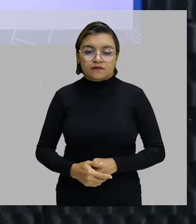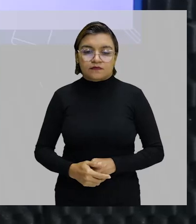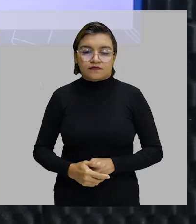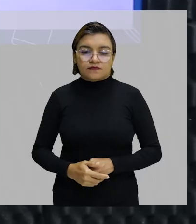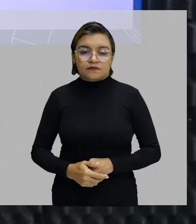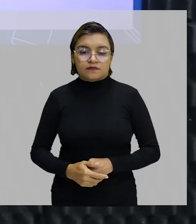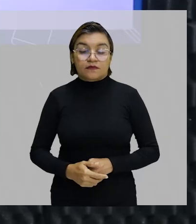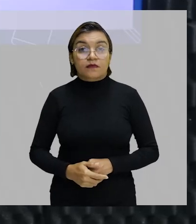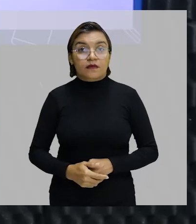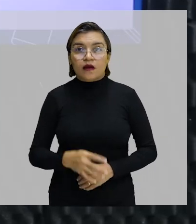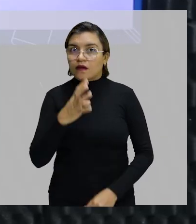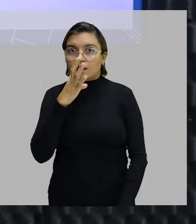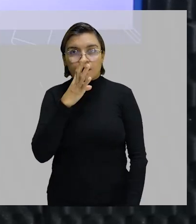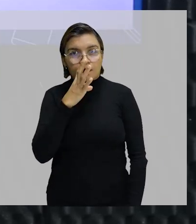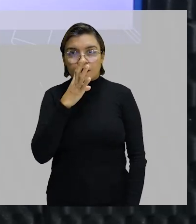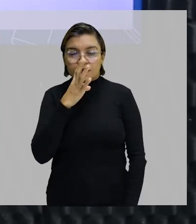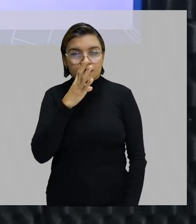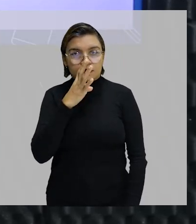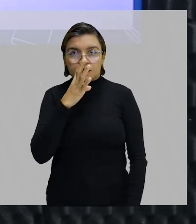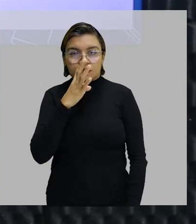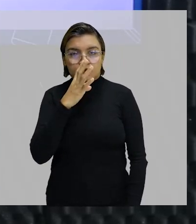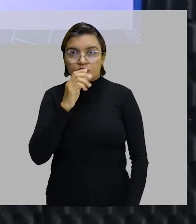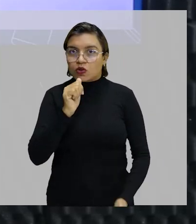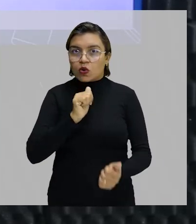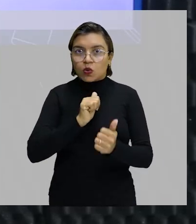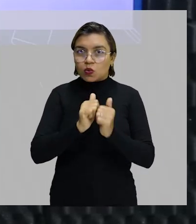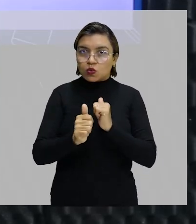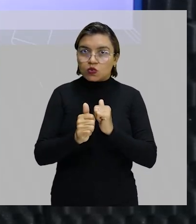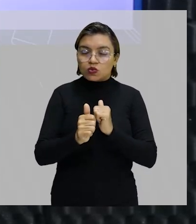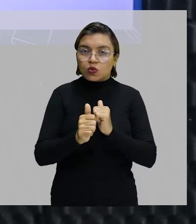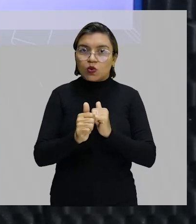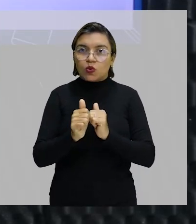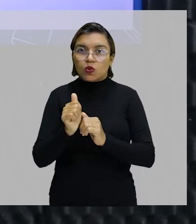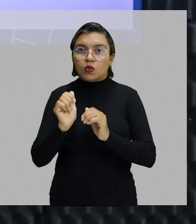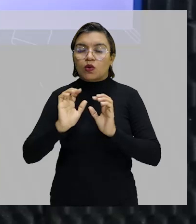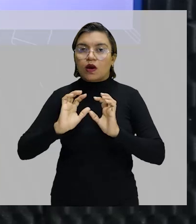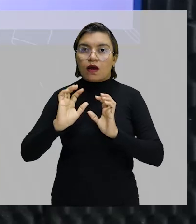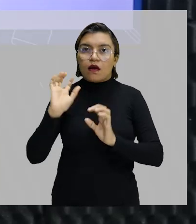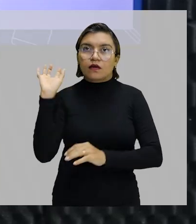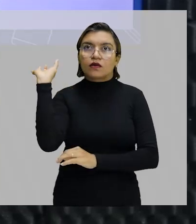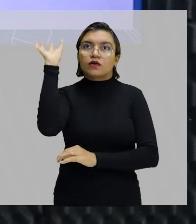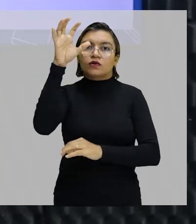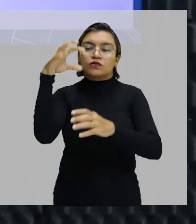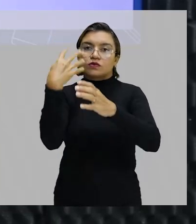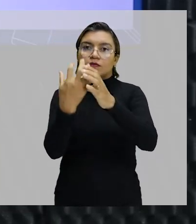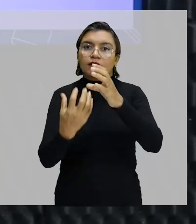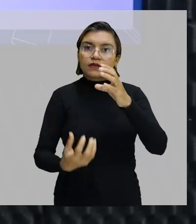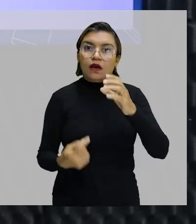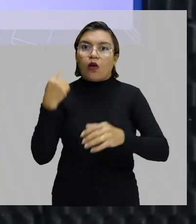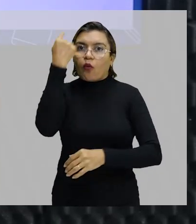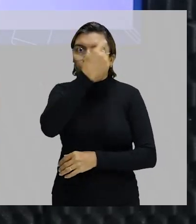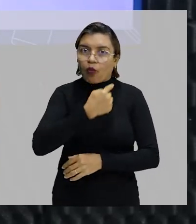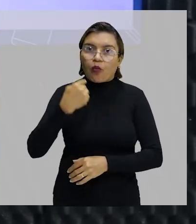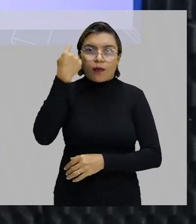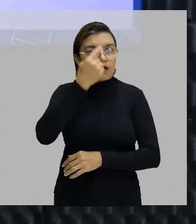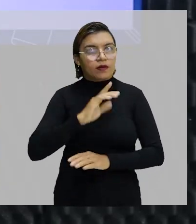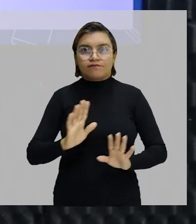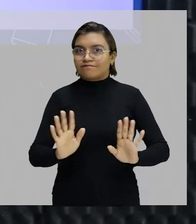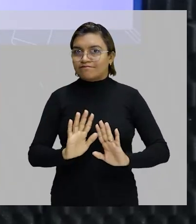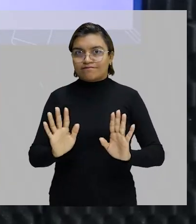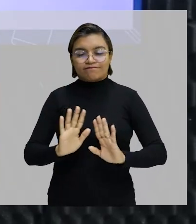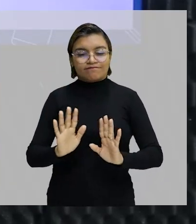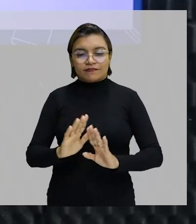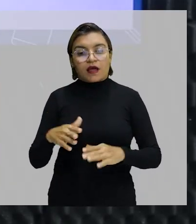estou assistindo o jogo de basquete por 1 hora. Então, é uma ação lá do passado que esse sujeito não